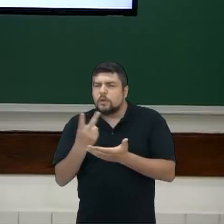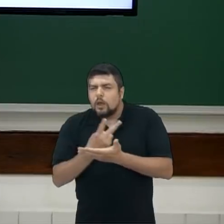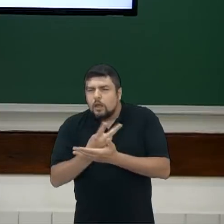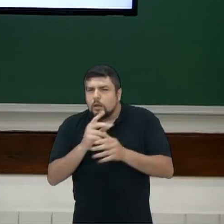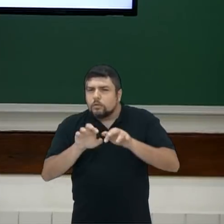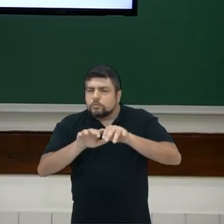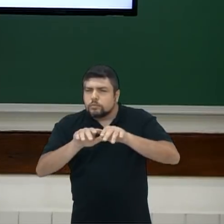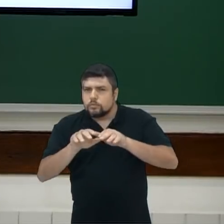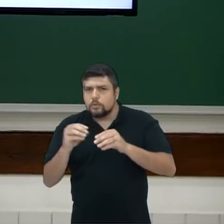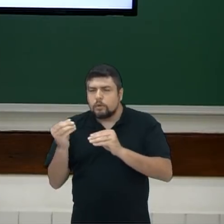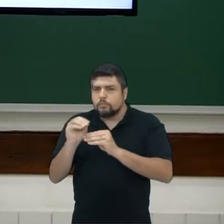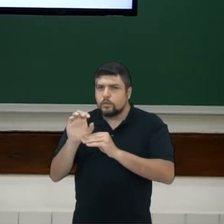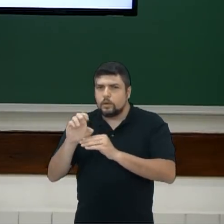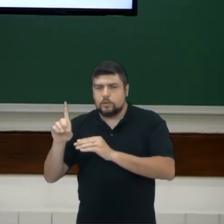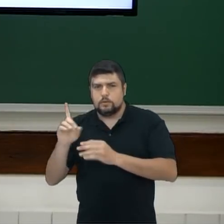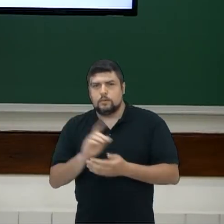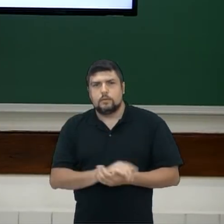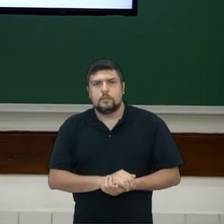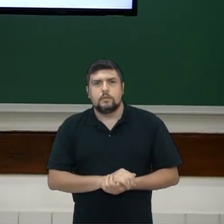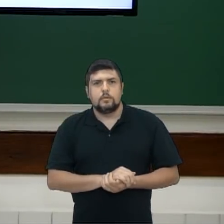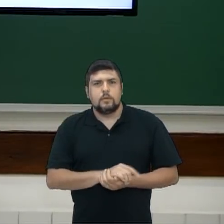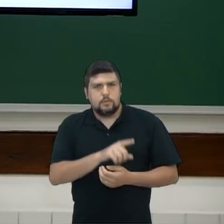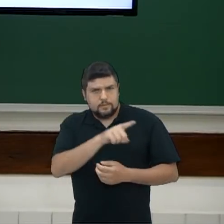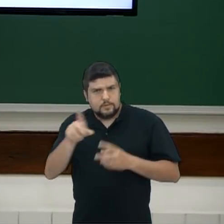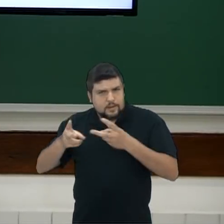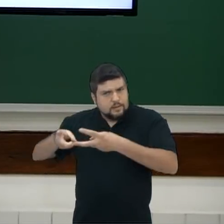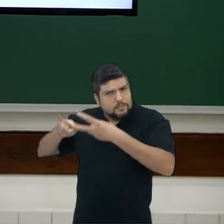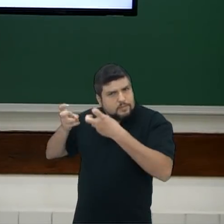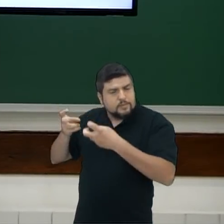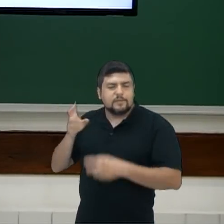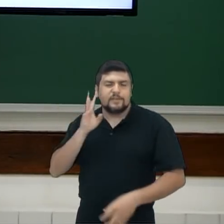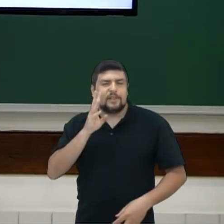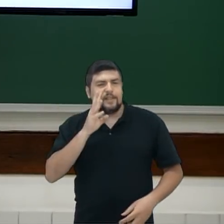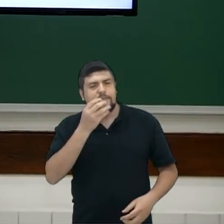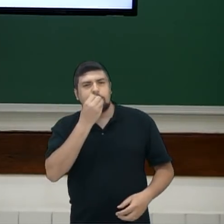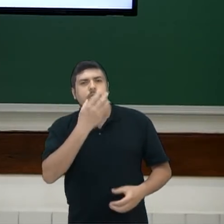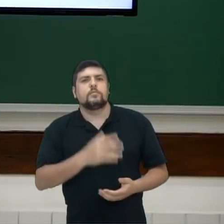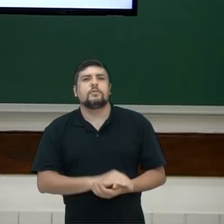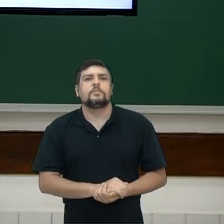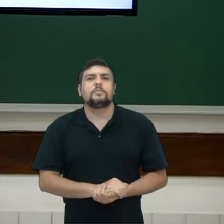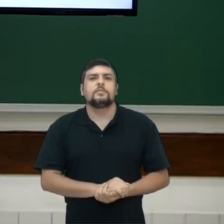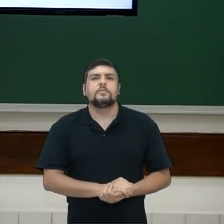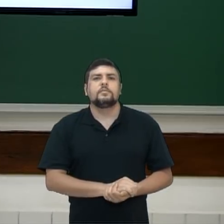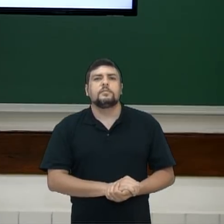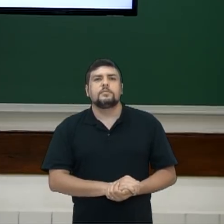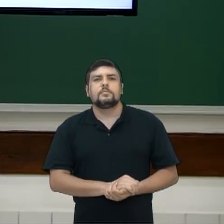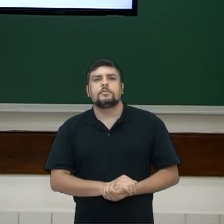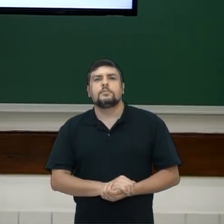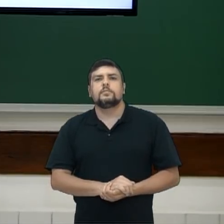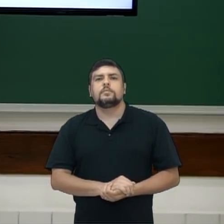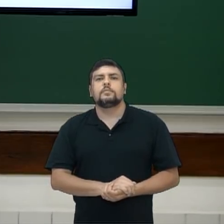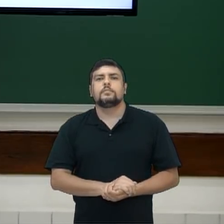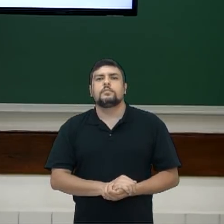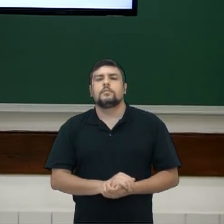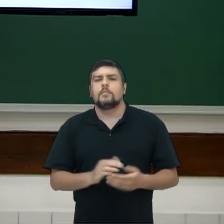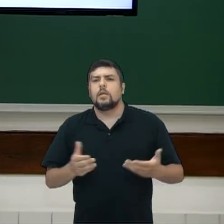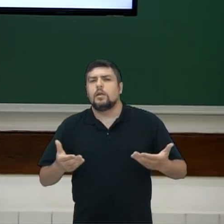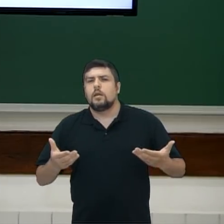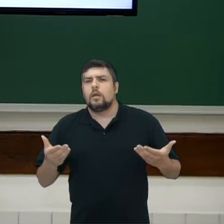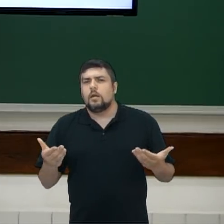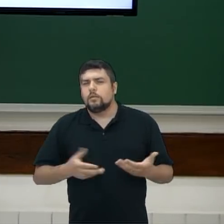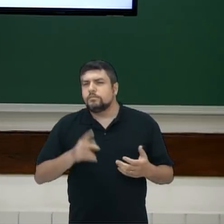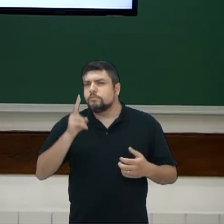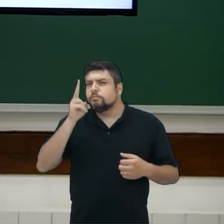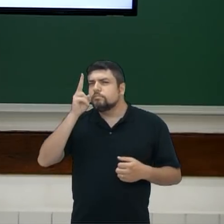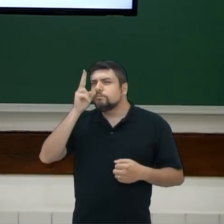Então, cuidado aí, certo? Você já tinha percebido esse erro? Que legal, que ótimo. Very good. Let's go. Vamos lembrar de